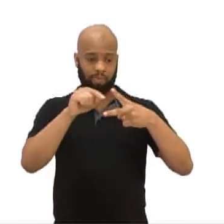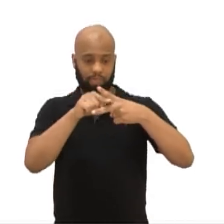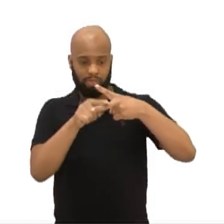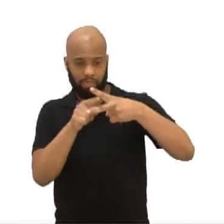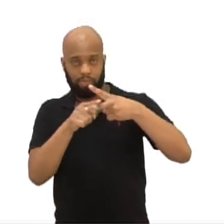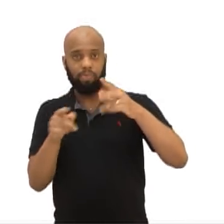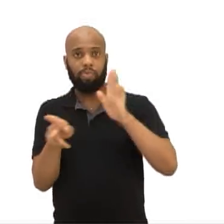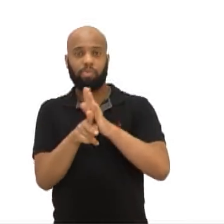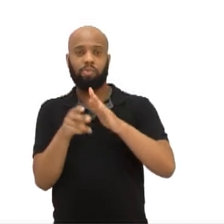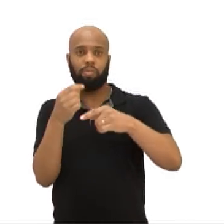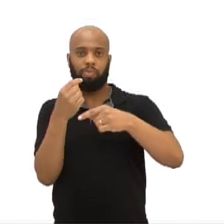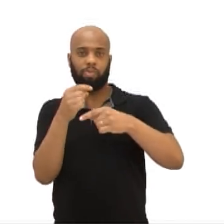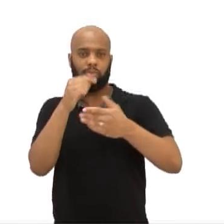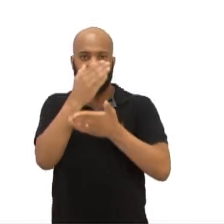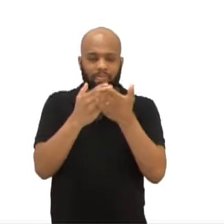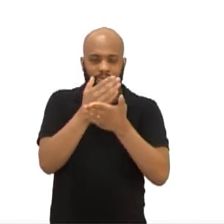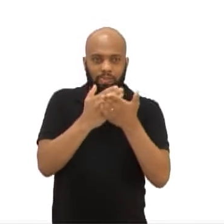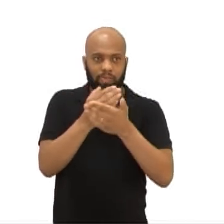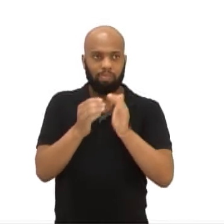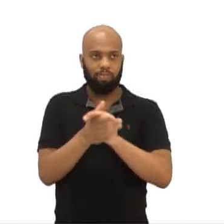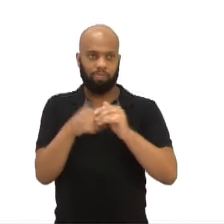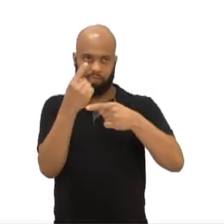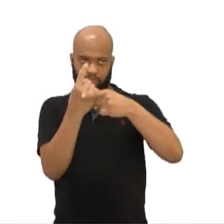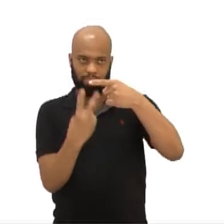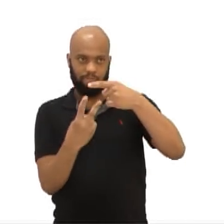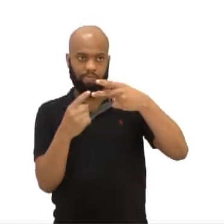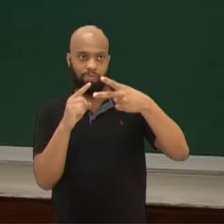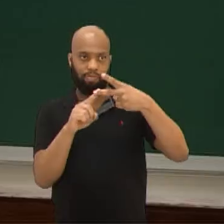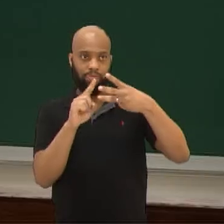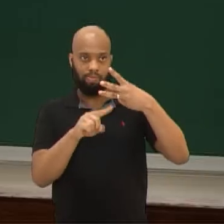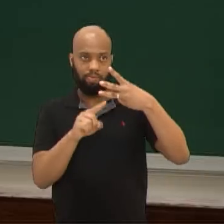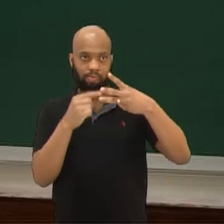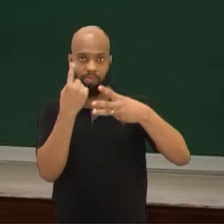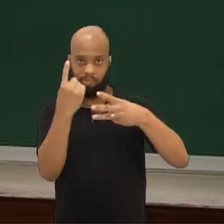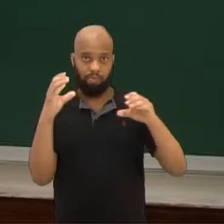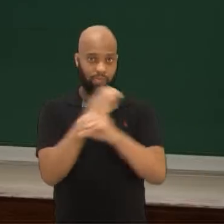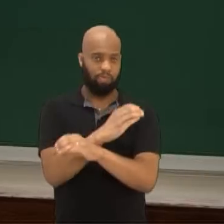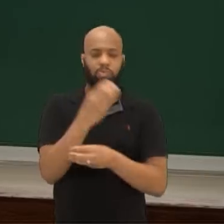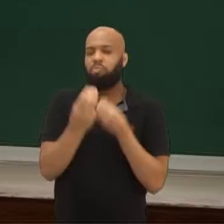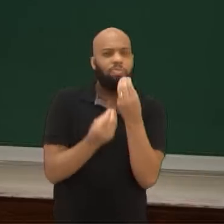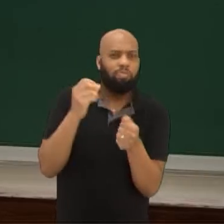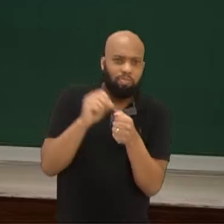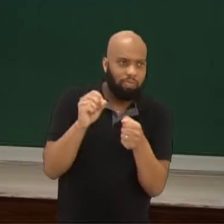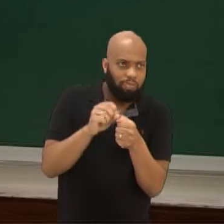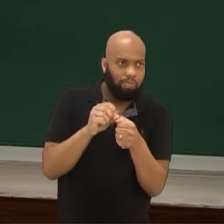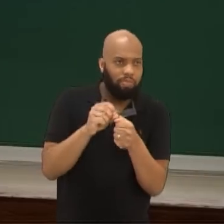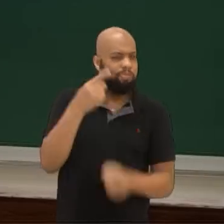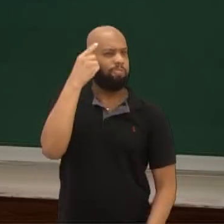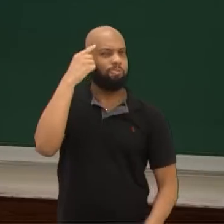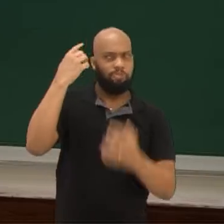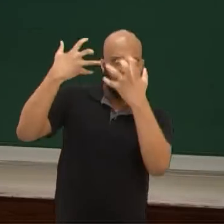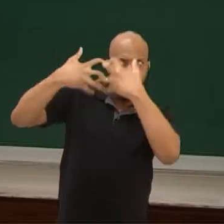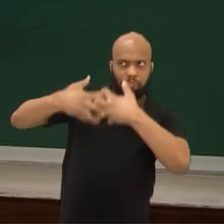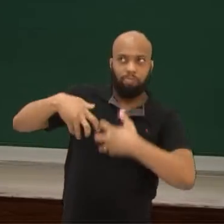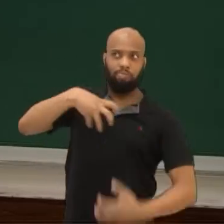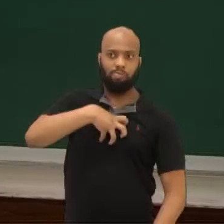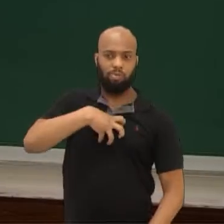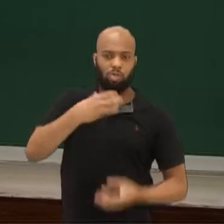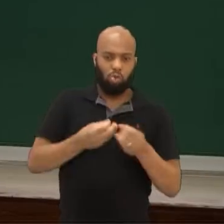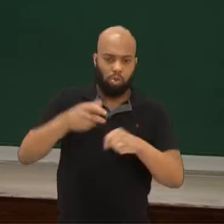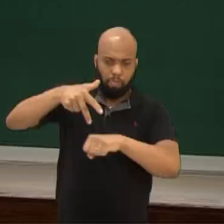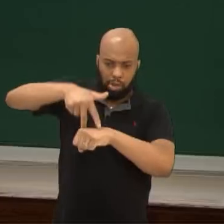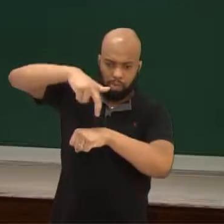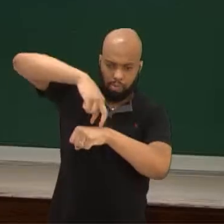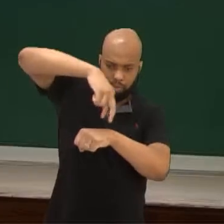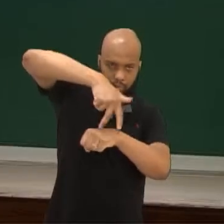ângulo de meia volta. E letra C, um ângulo de 1 volta. Como que eu vou fazer isso, professora? Pense nas posições que vocês ficaram em